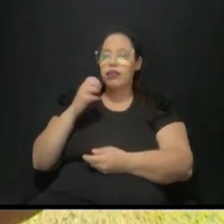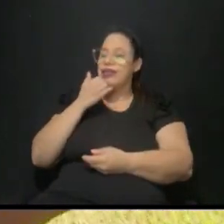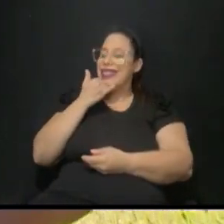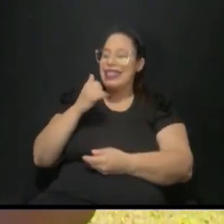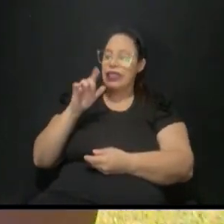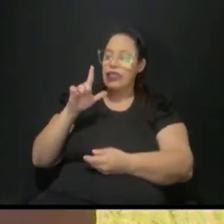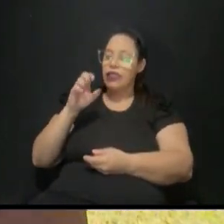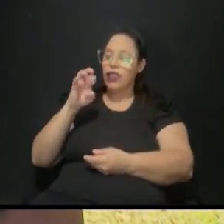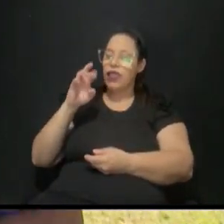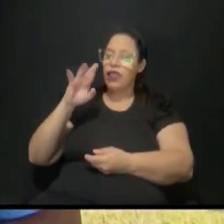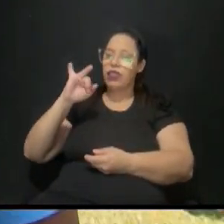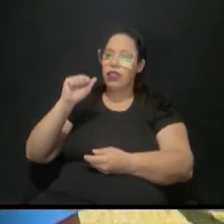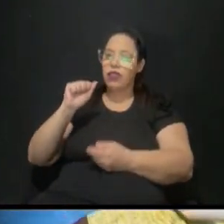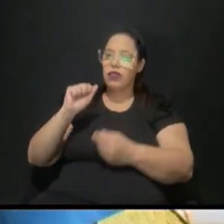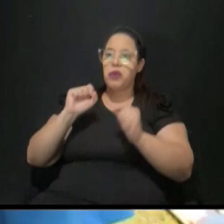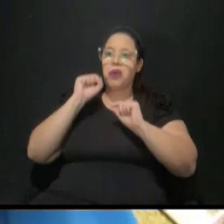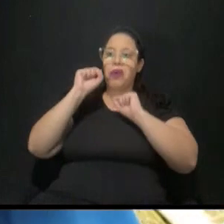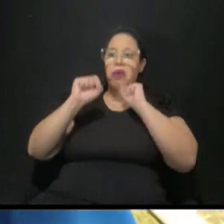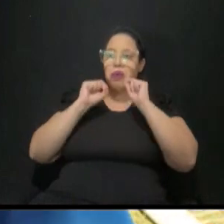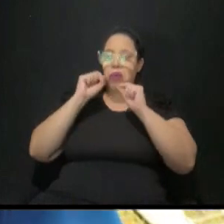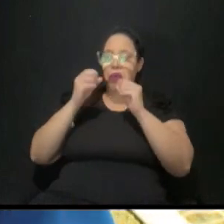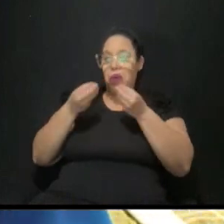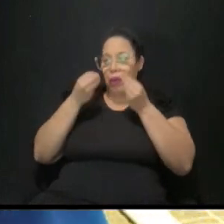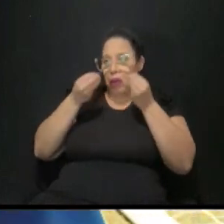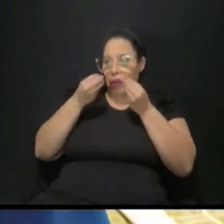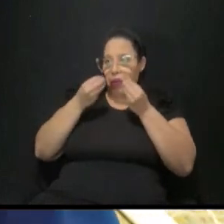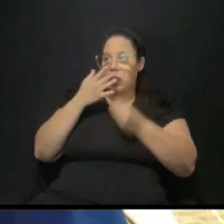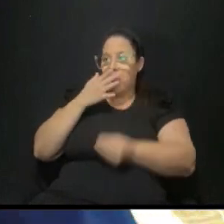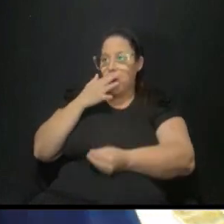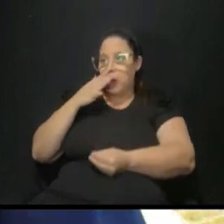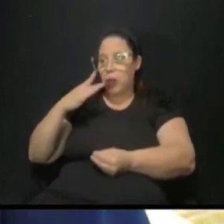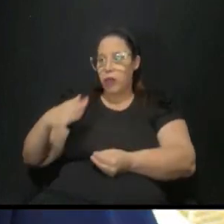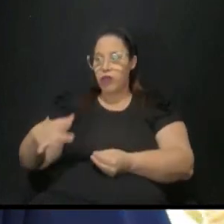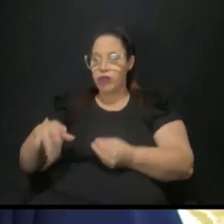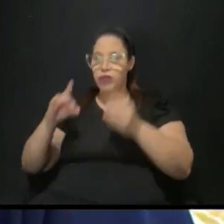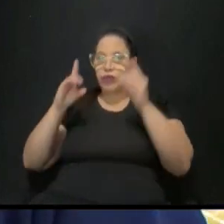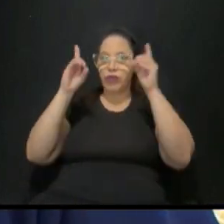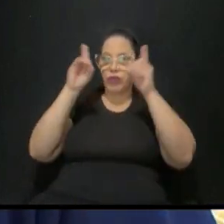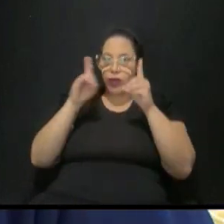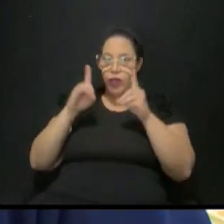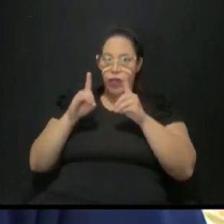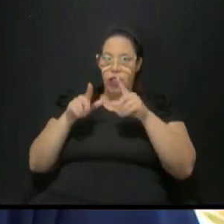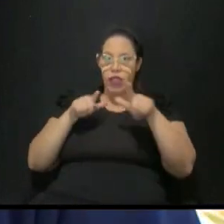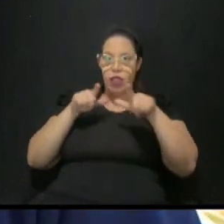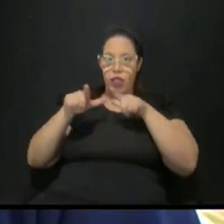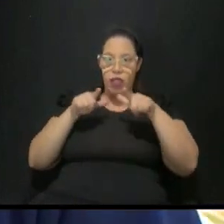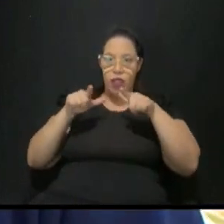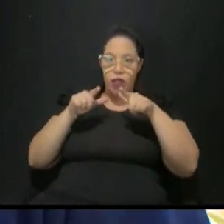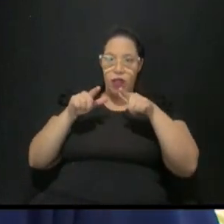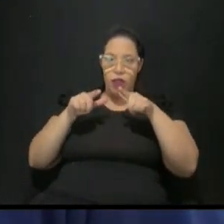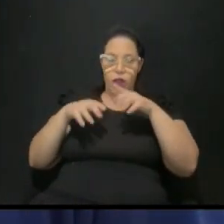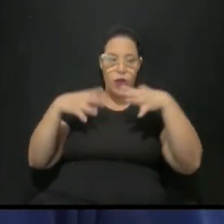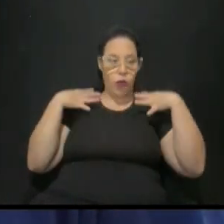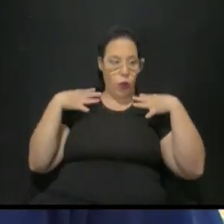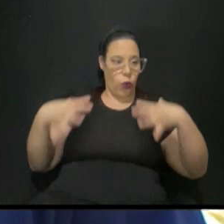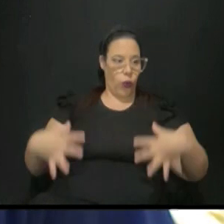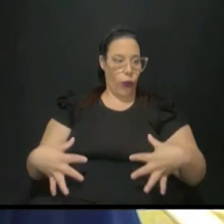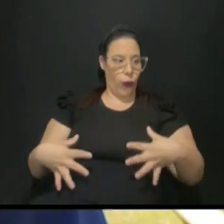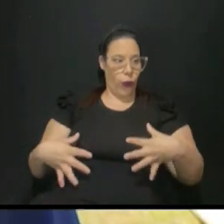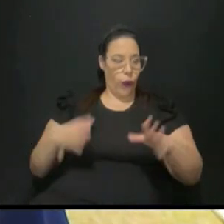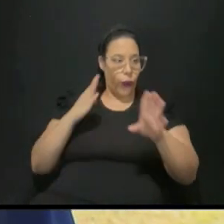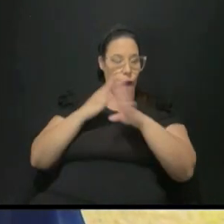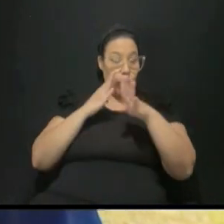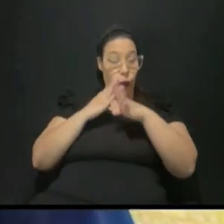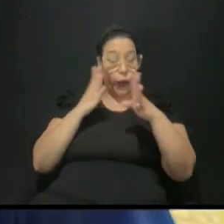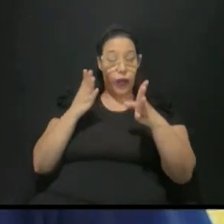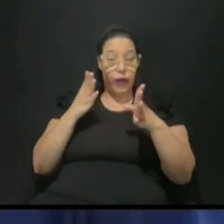assim para uma criança que tem algum tipo de deficiência trabalhar ali com o corpo, se redescobrir? Olá pessoal,